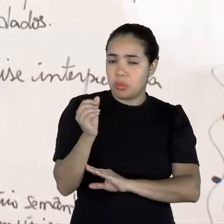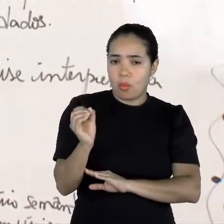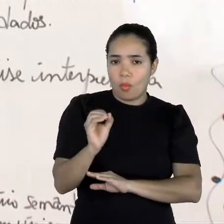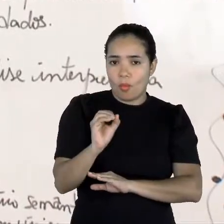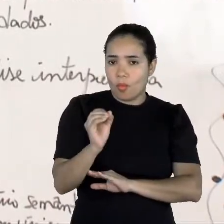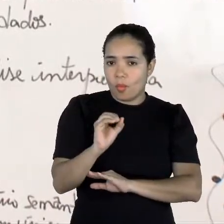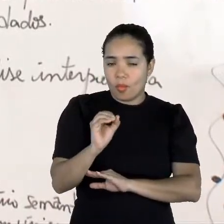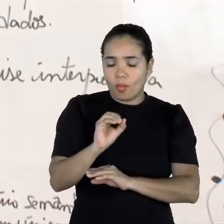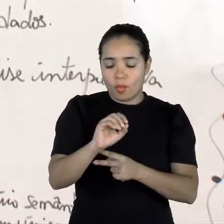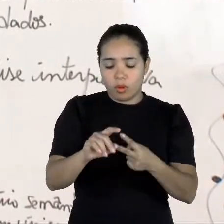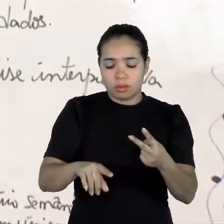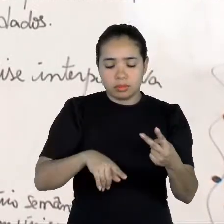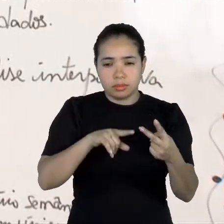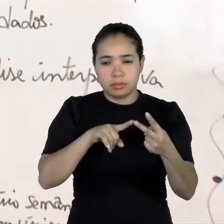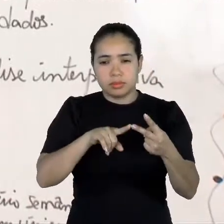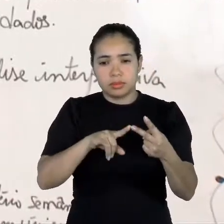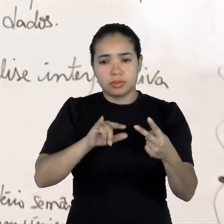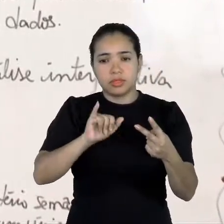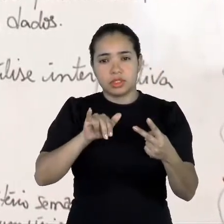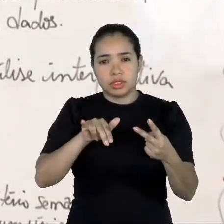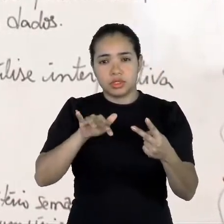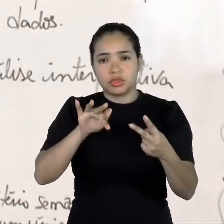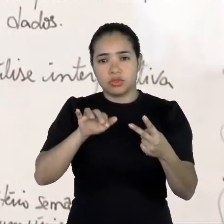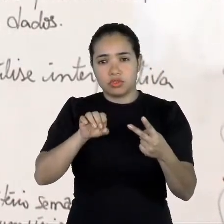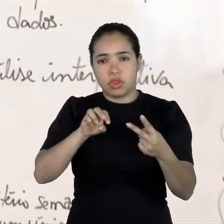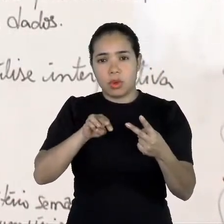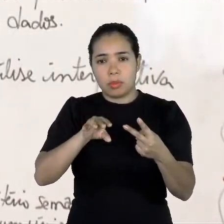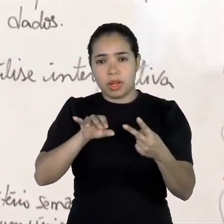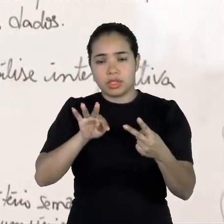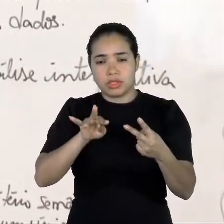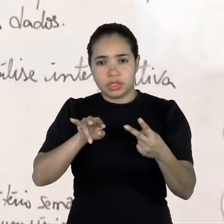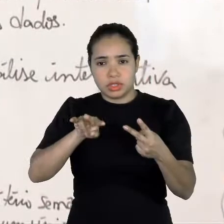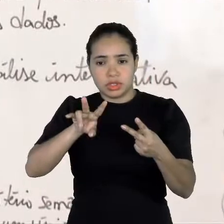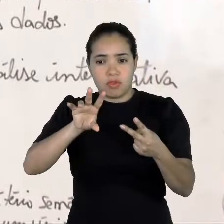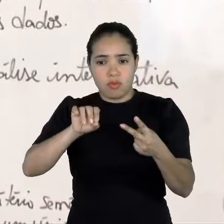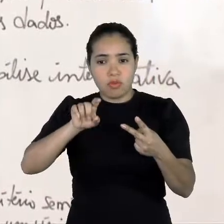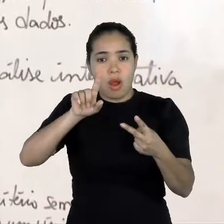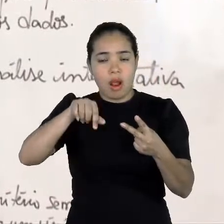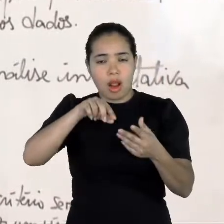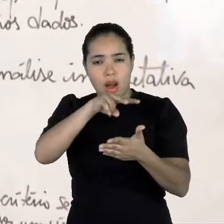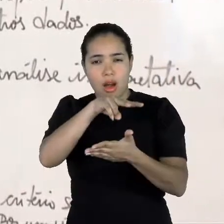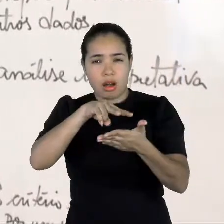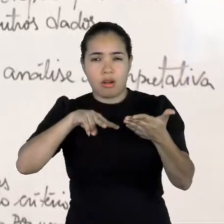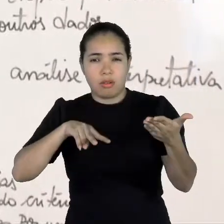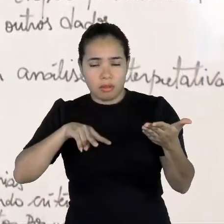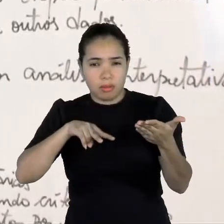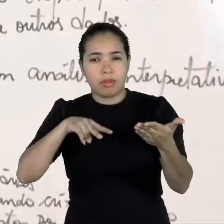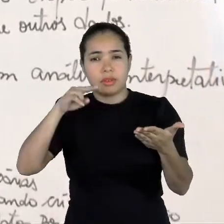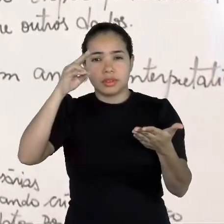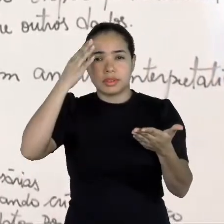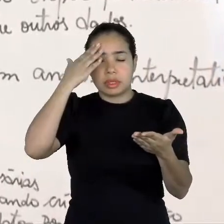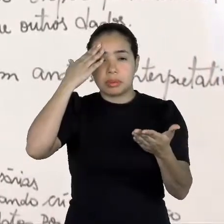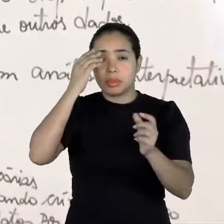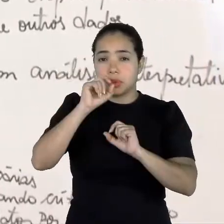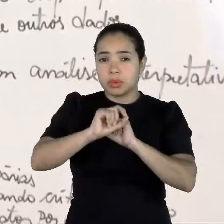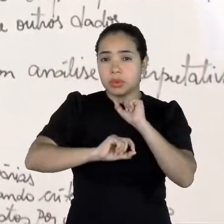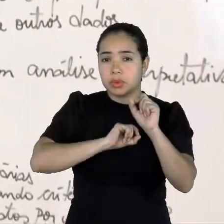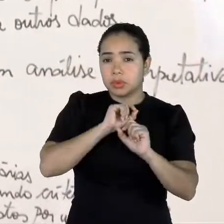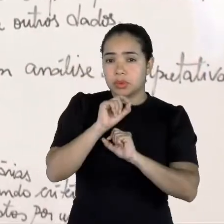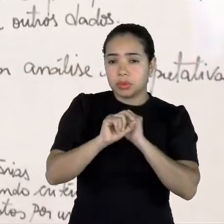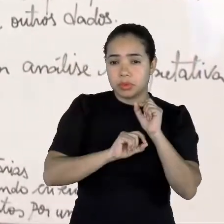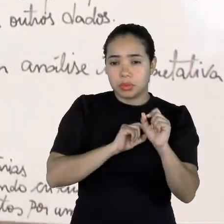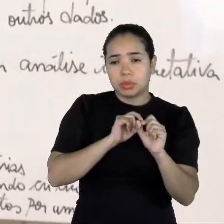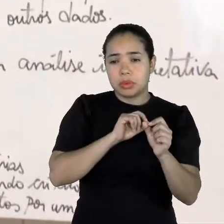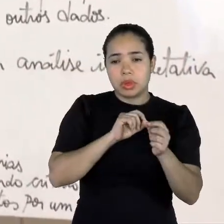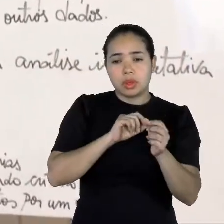quantitativos. E o que é o informativo? Informa suficientemente ao leitor para que esse possa definir a conveniência da leitura